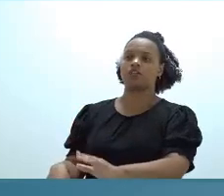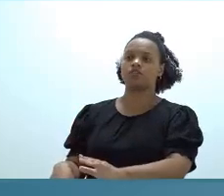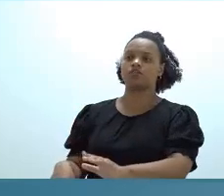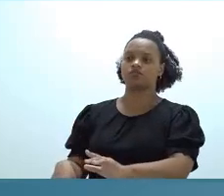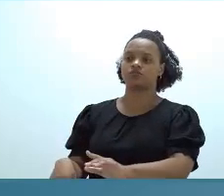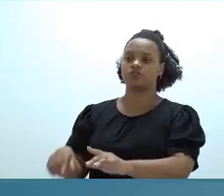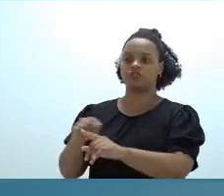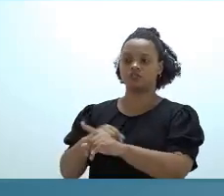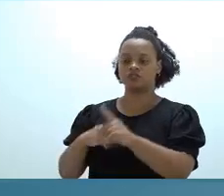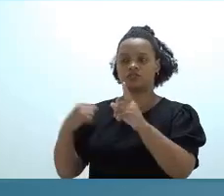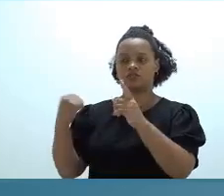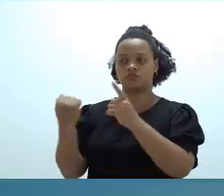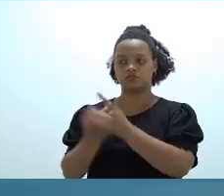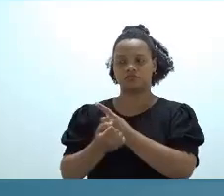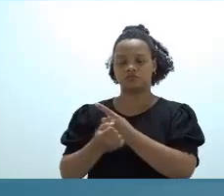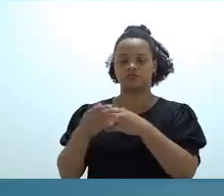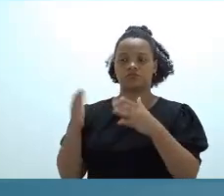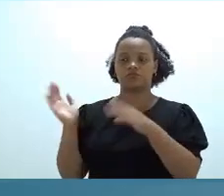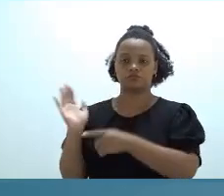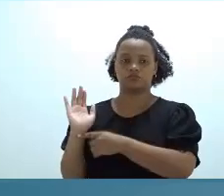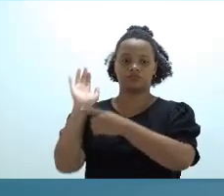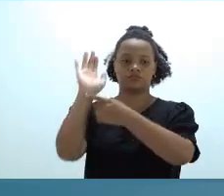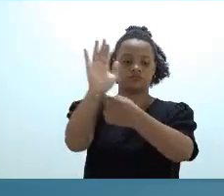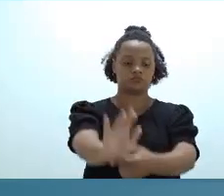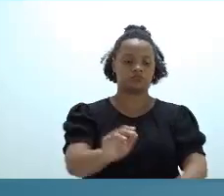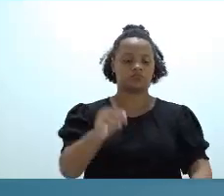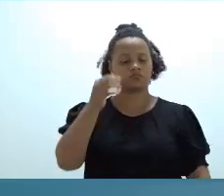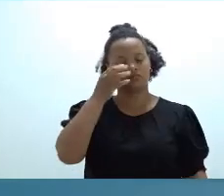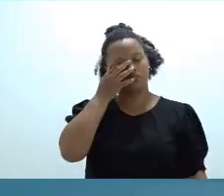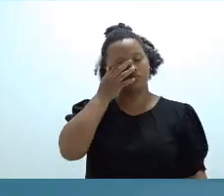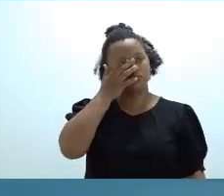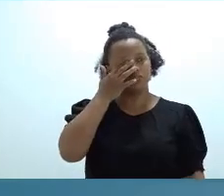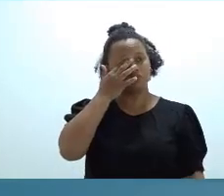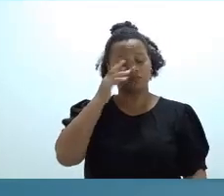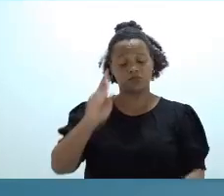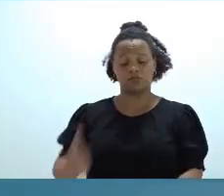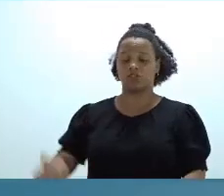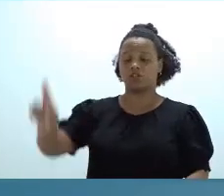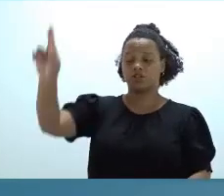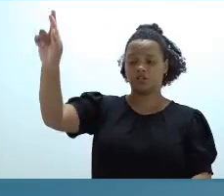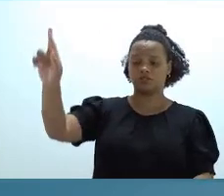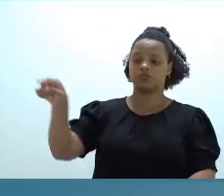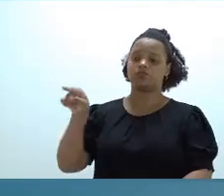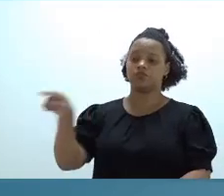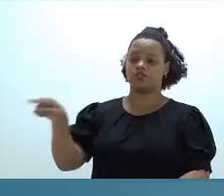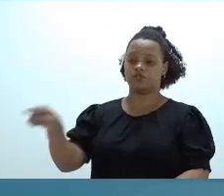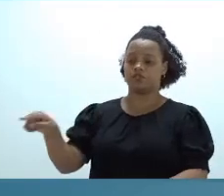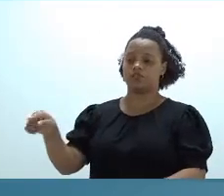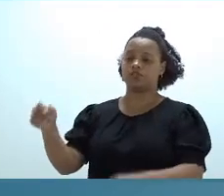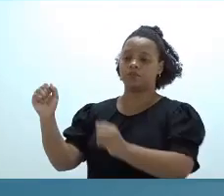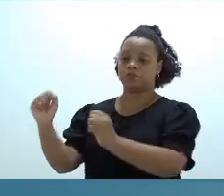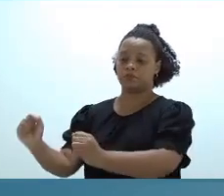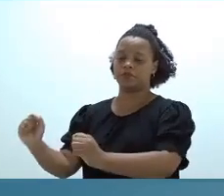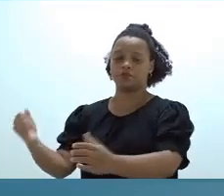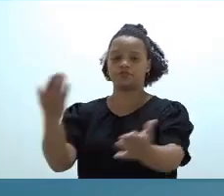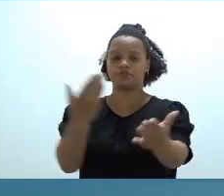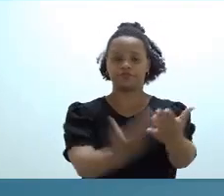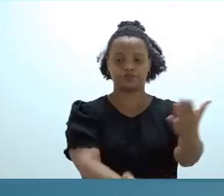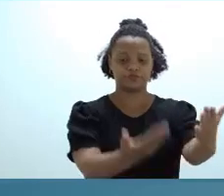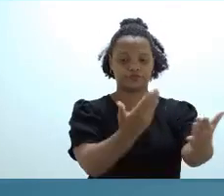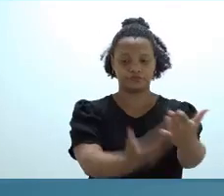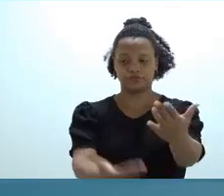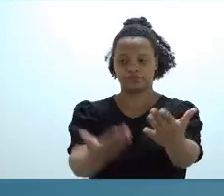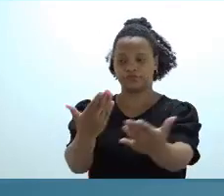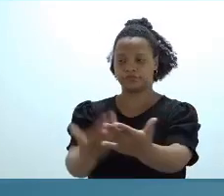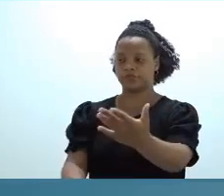que tange à responsabilidade, independentemente do elemento subjetivo de sua conduta, ante aos danos ocasionados a terceiros no exercício